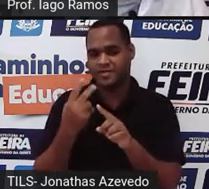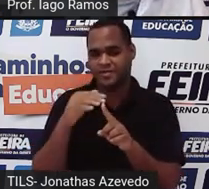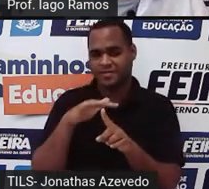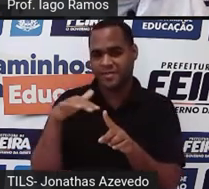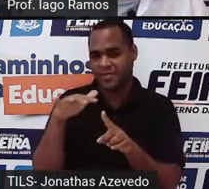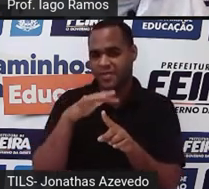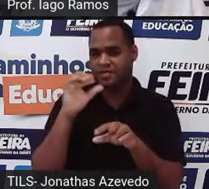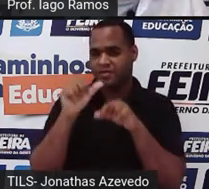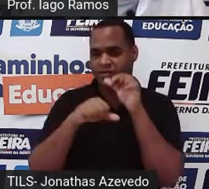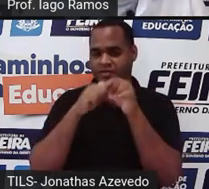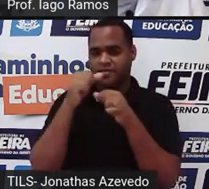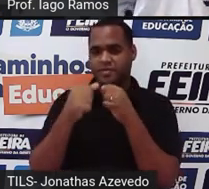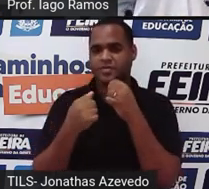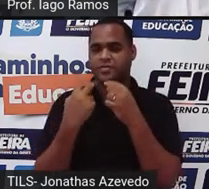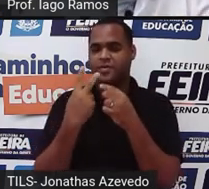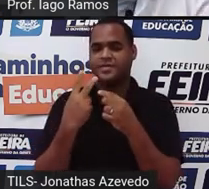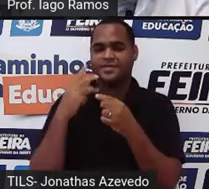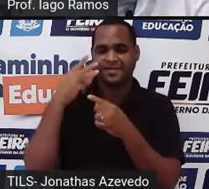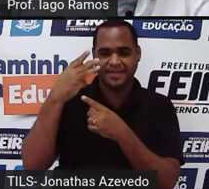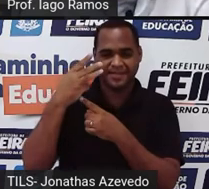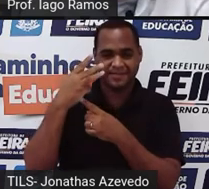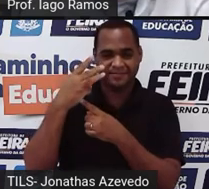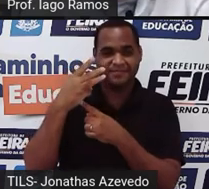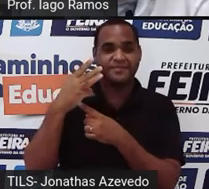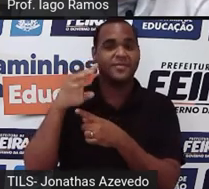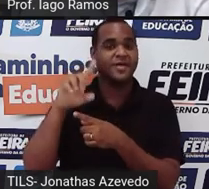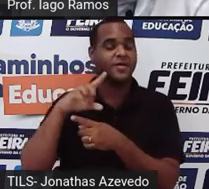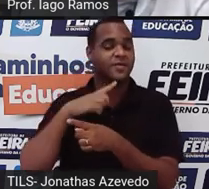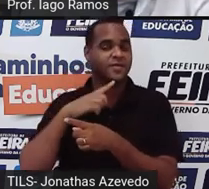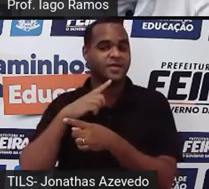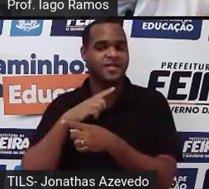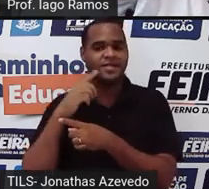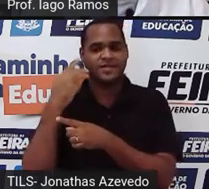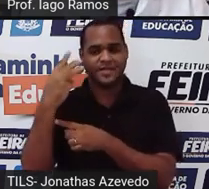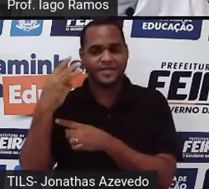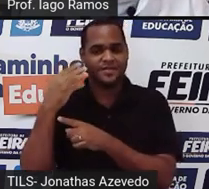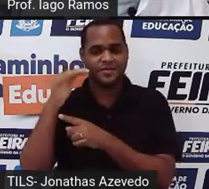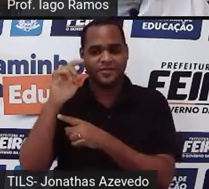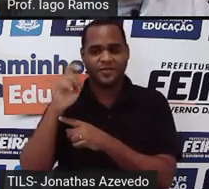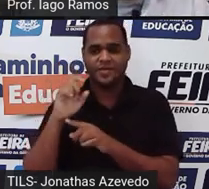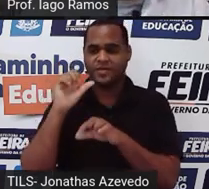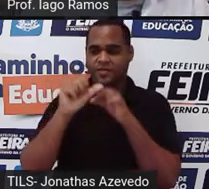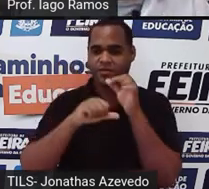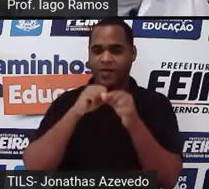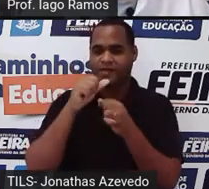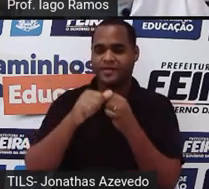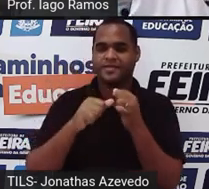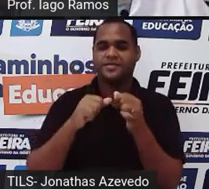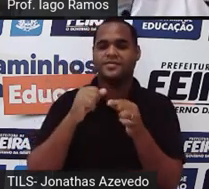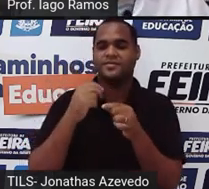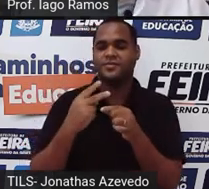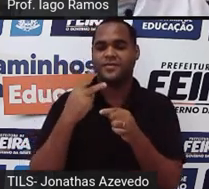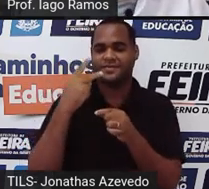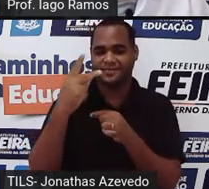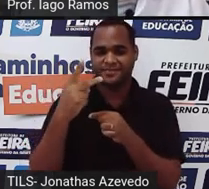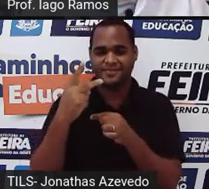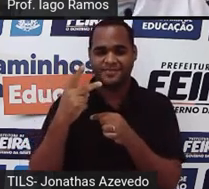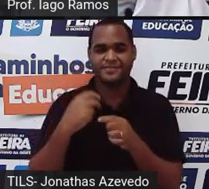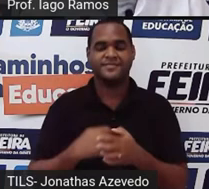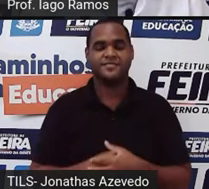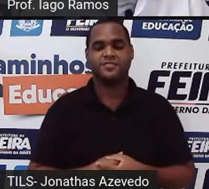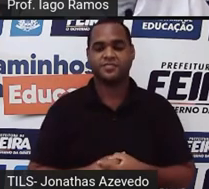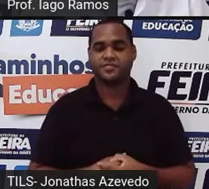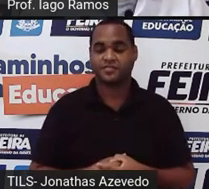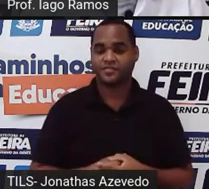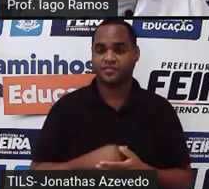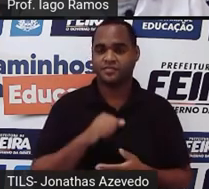que vai ficar dentro da raiz. E o 3 lá da fraçãozinha no expoente vira o expoente do 2, tá bom? Então, isso